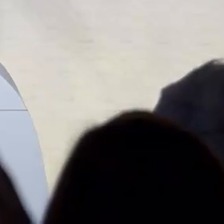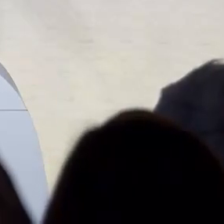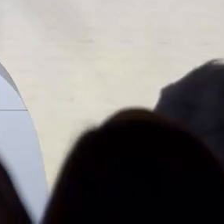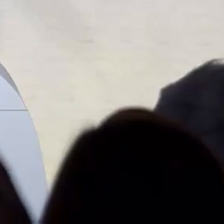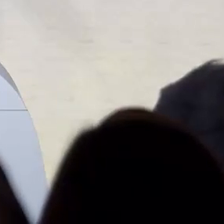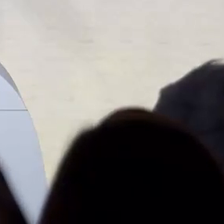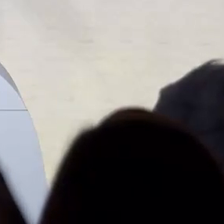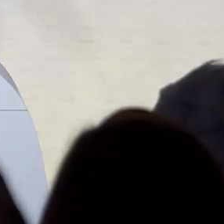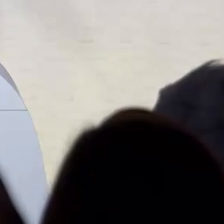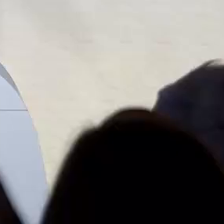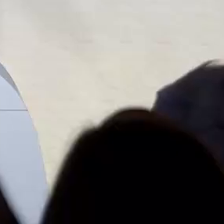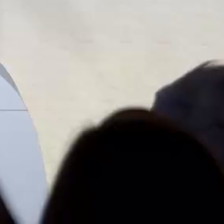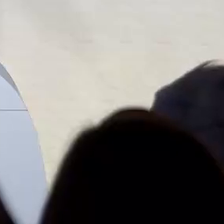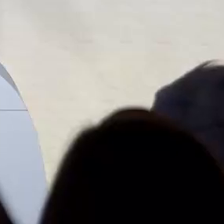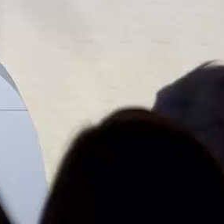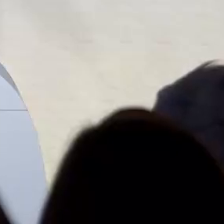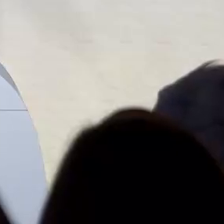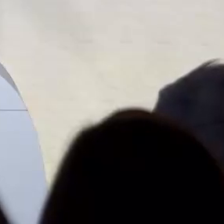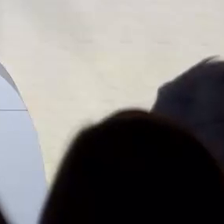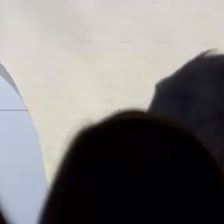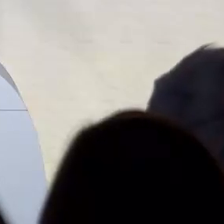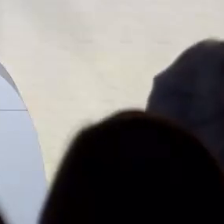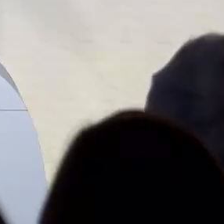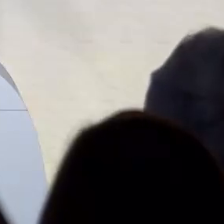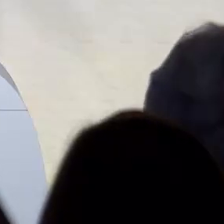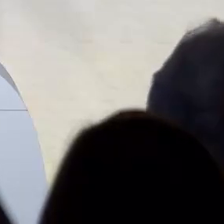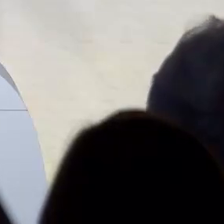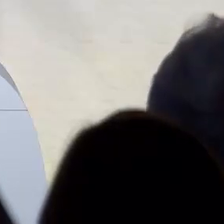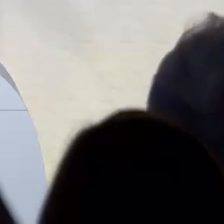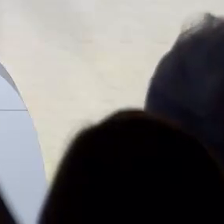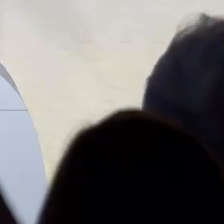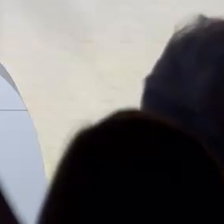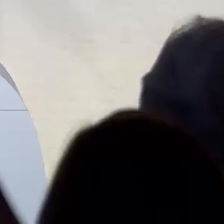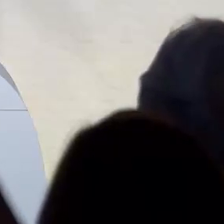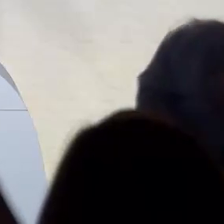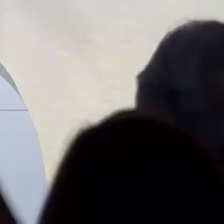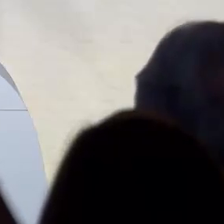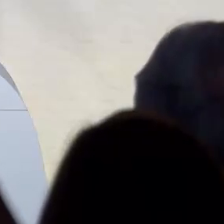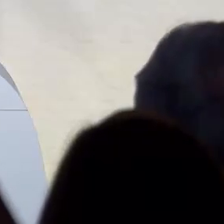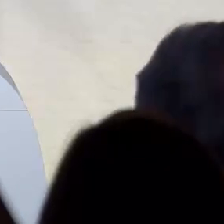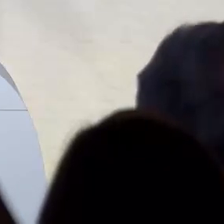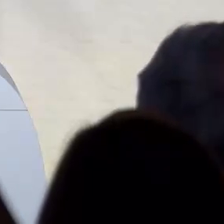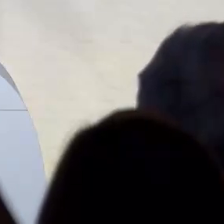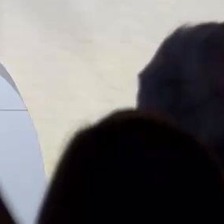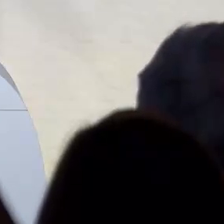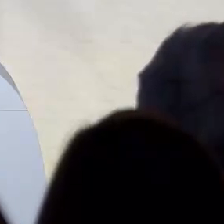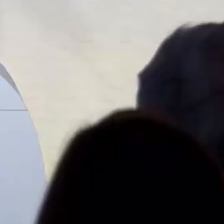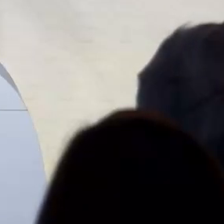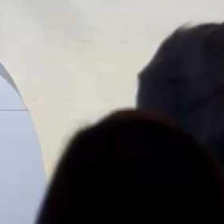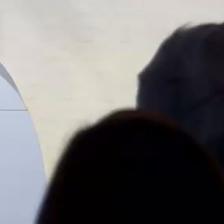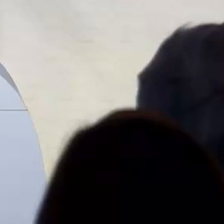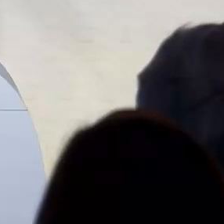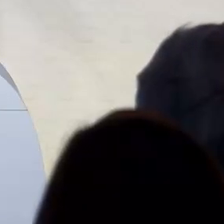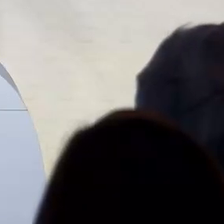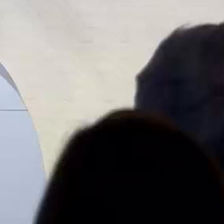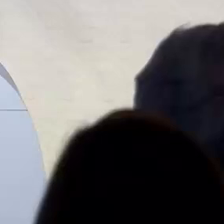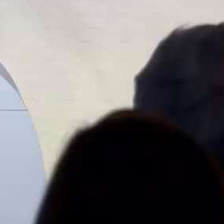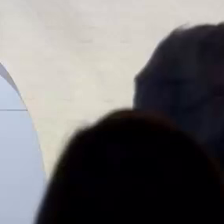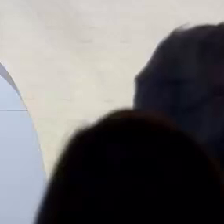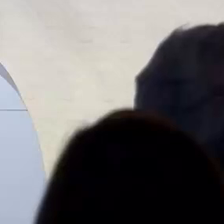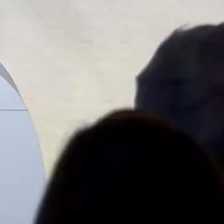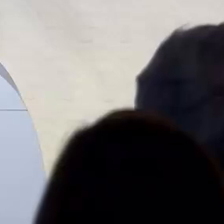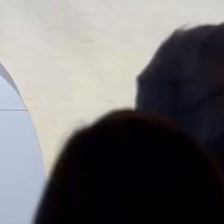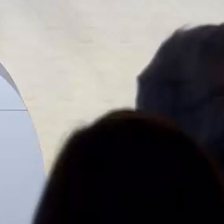nomear, passei a chamar a minha piromaníaca de Contita, o mesmo nome da minha amiga imaginária de infância. Contita é